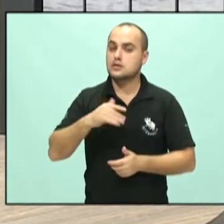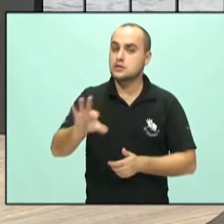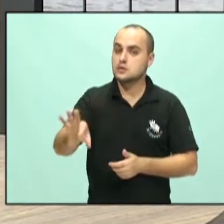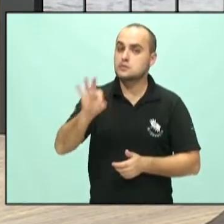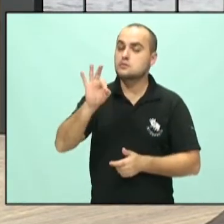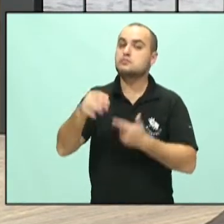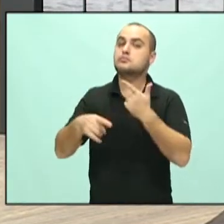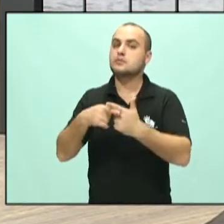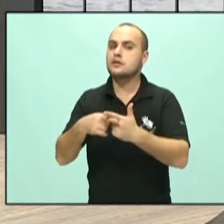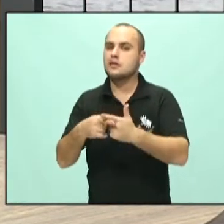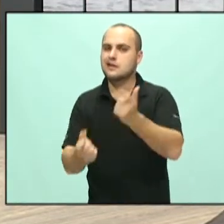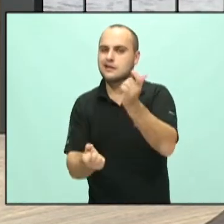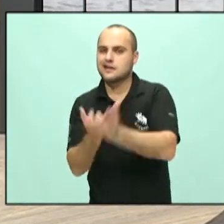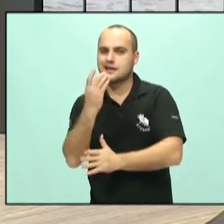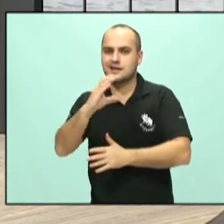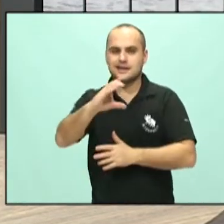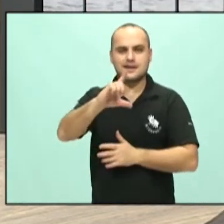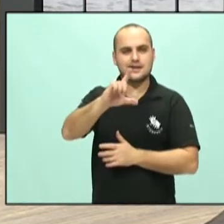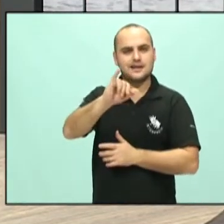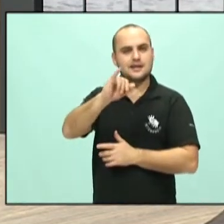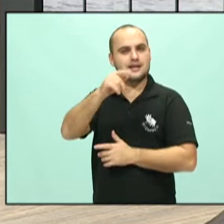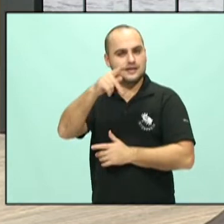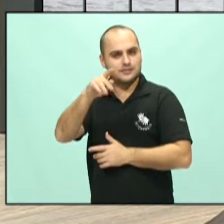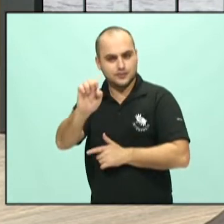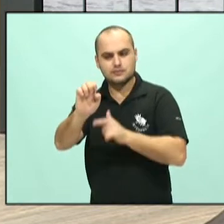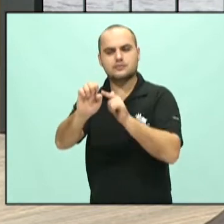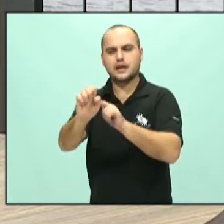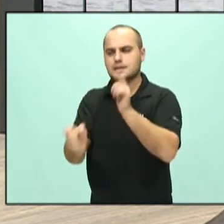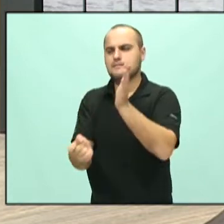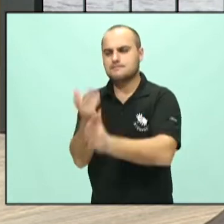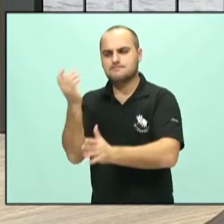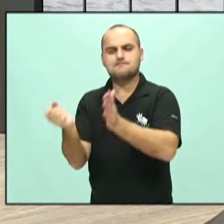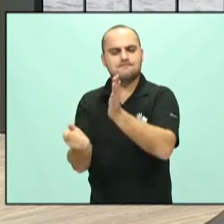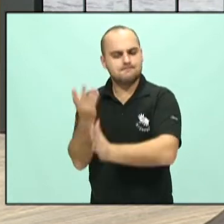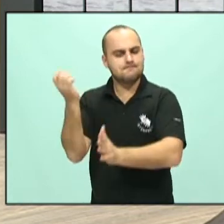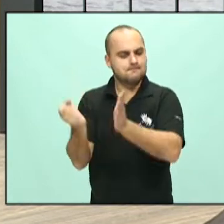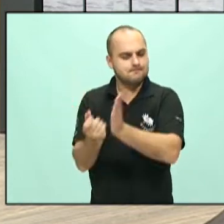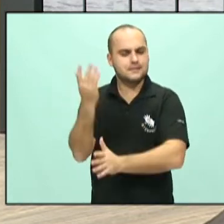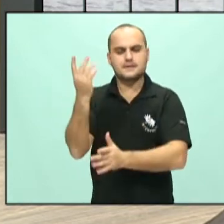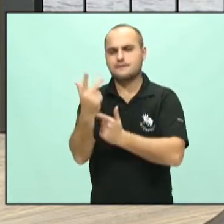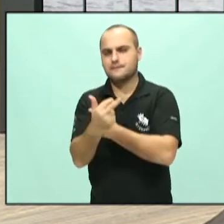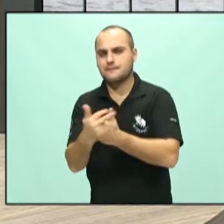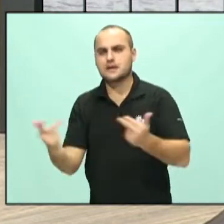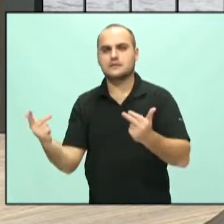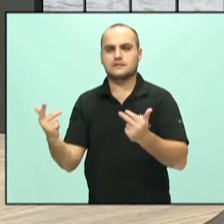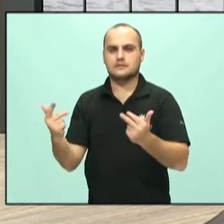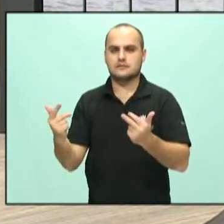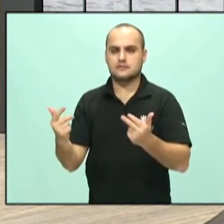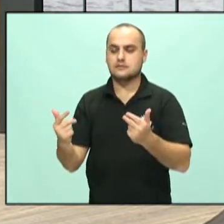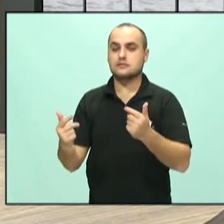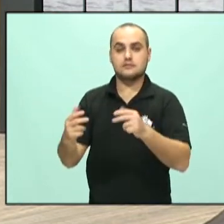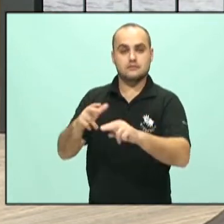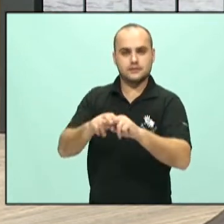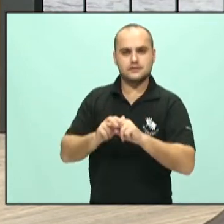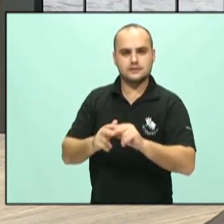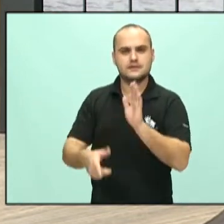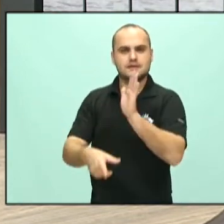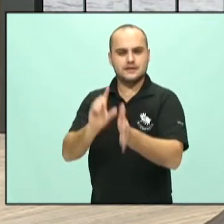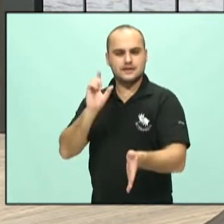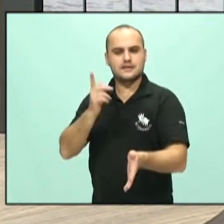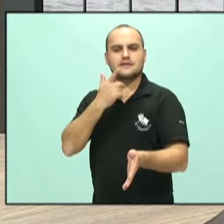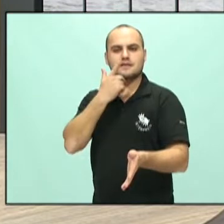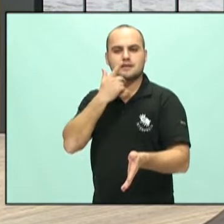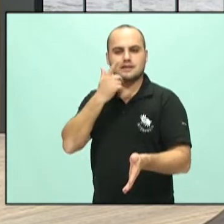da produção de videoclipe mesmo, porque é uma coisa que eles produzem bastante, né? E também envolve, como comentei